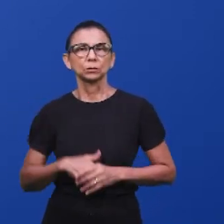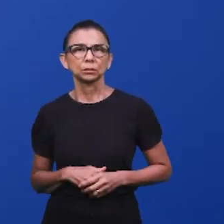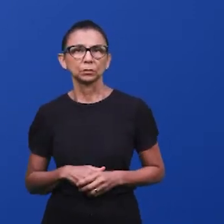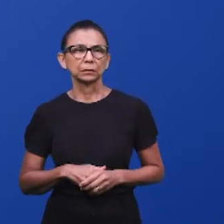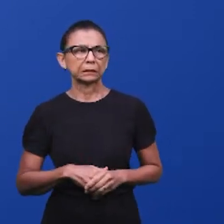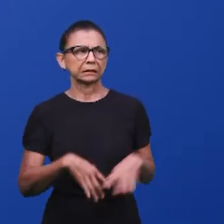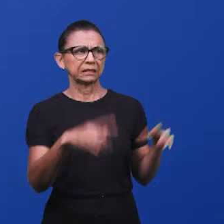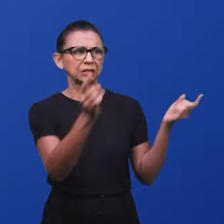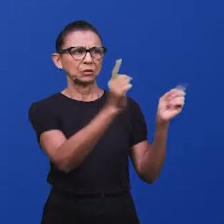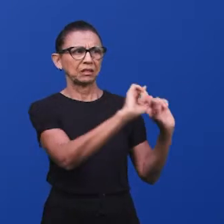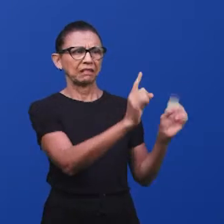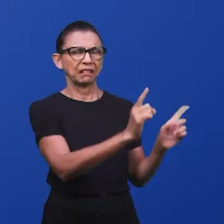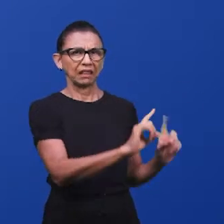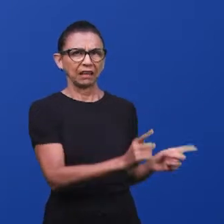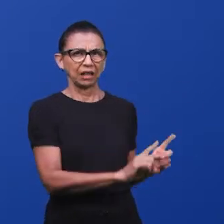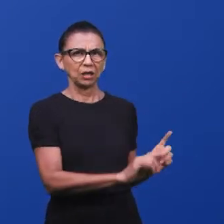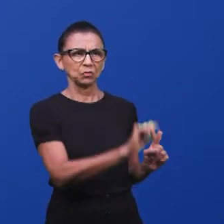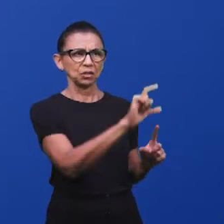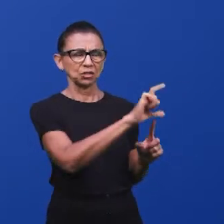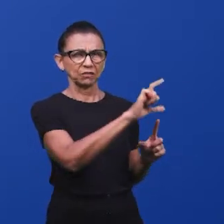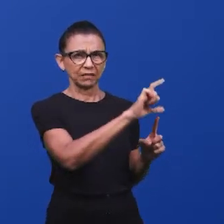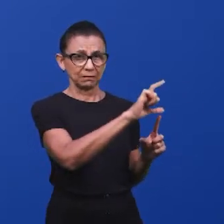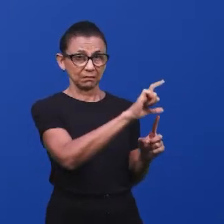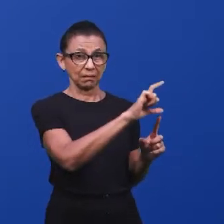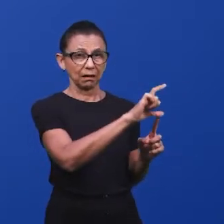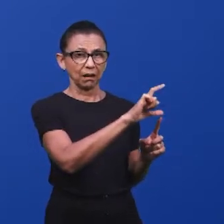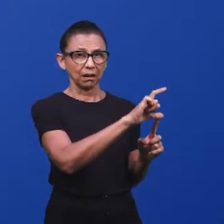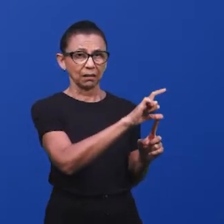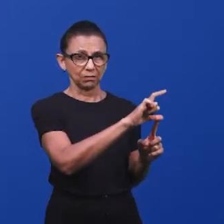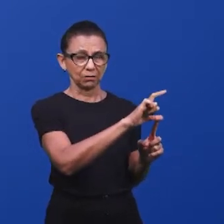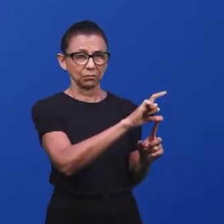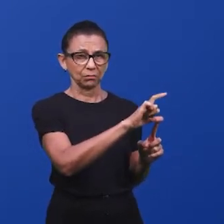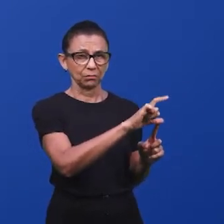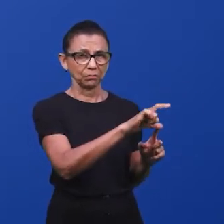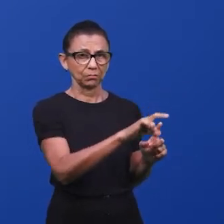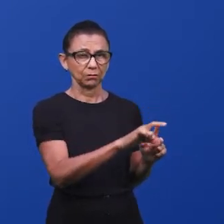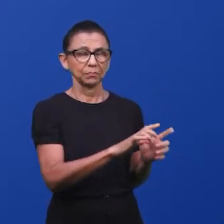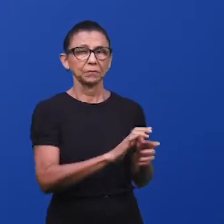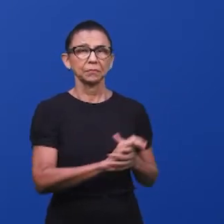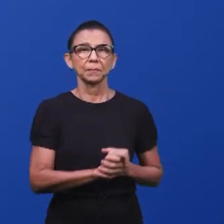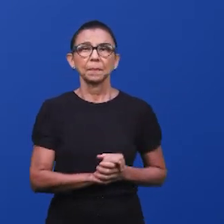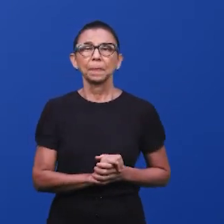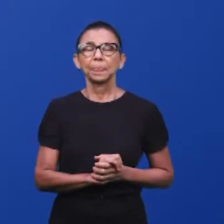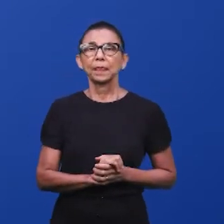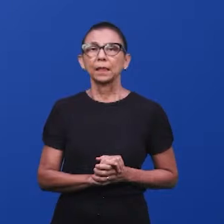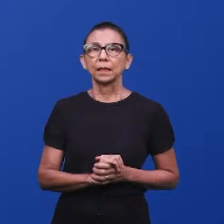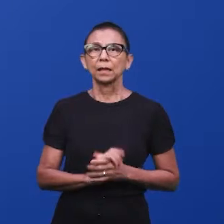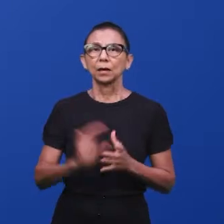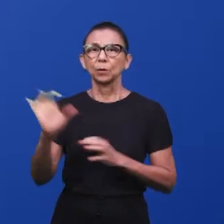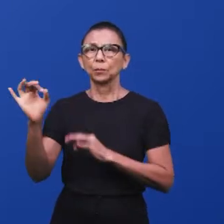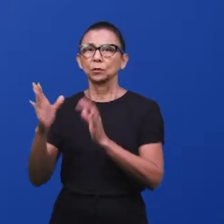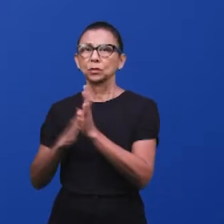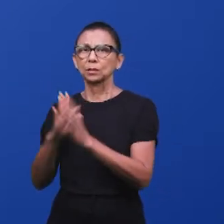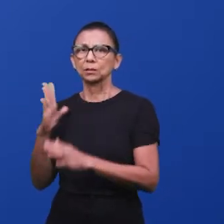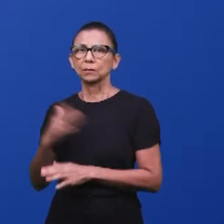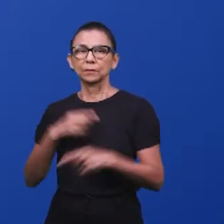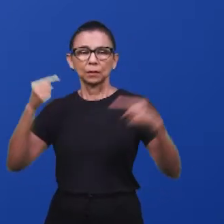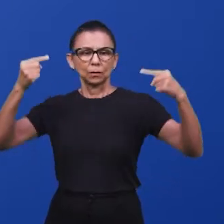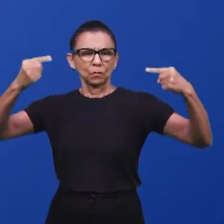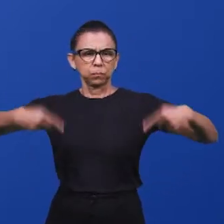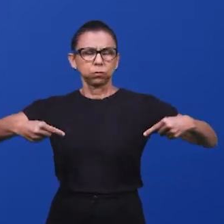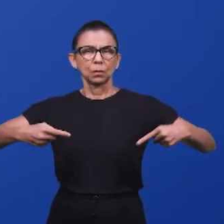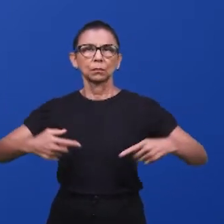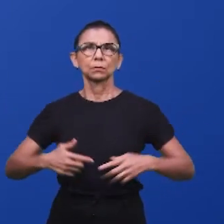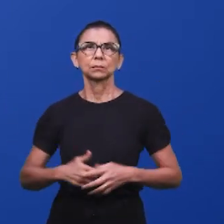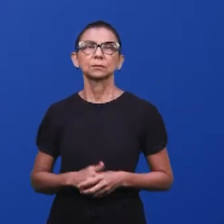mencionados, vemos que o Deus deste século, adversário das nossas almas, faz oposição ao projeto